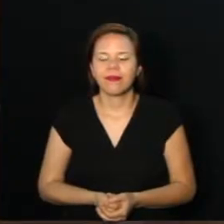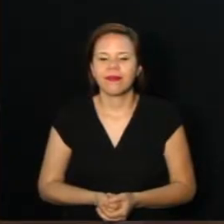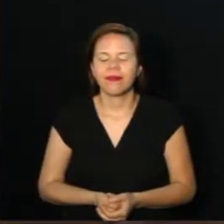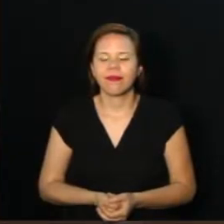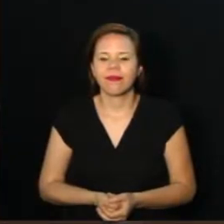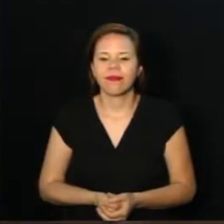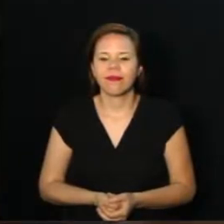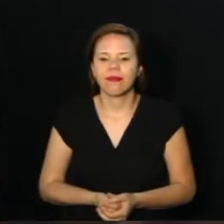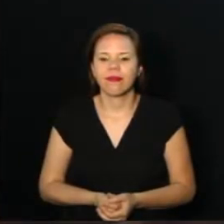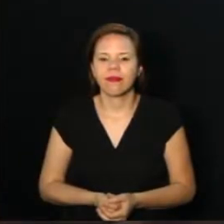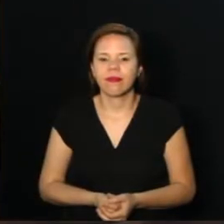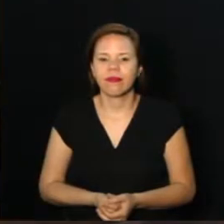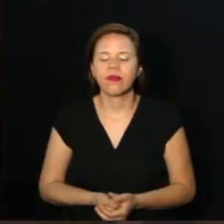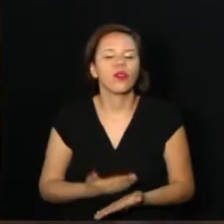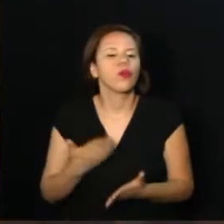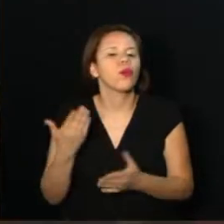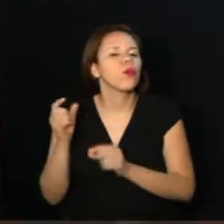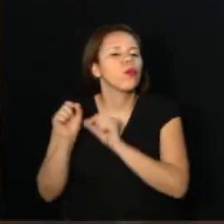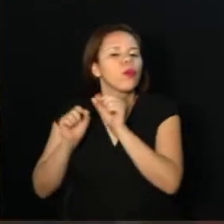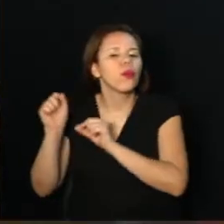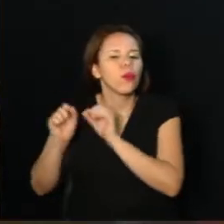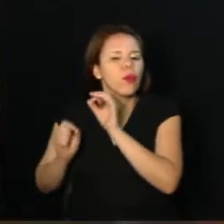Desde a promulgação da Lei